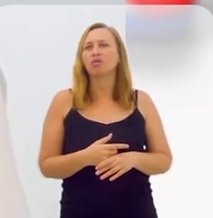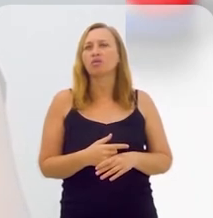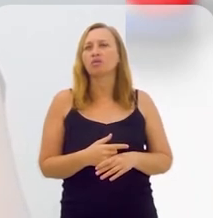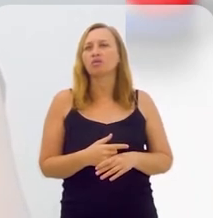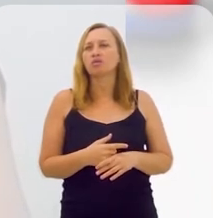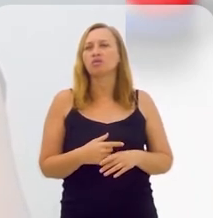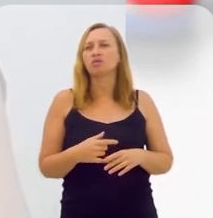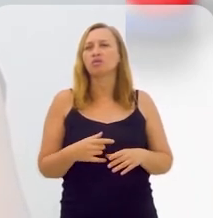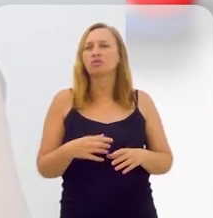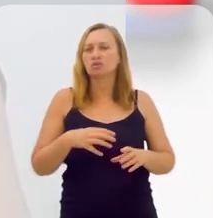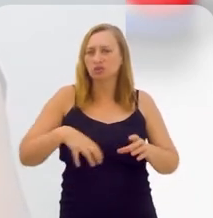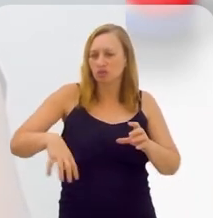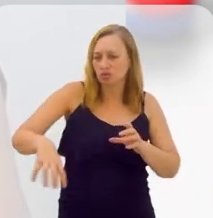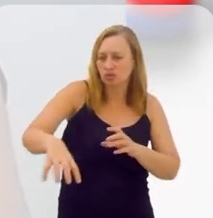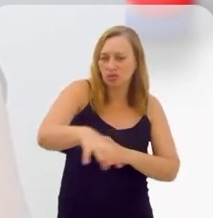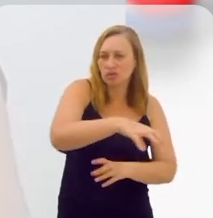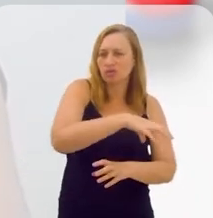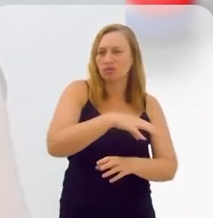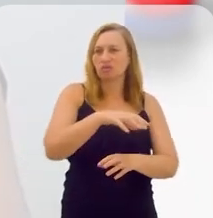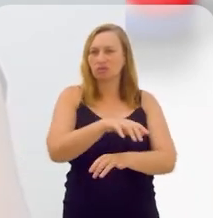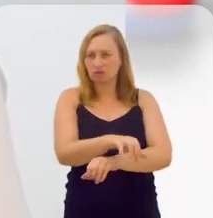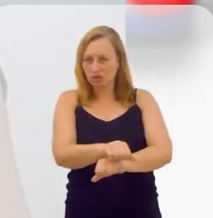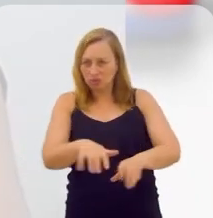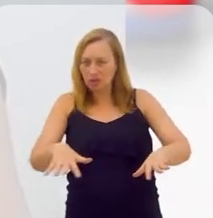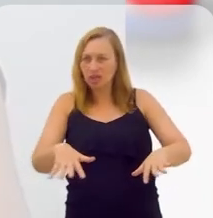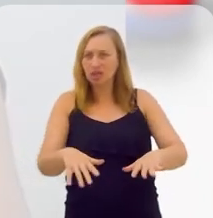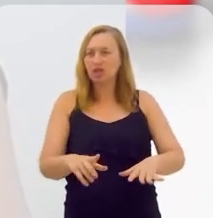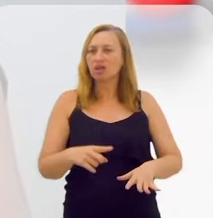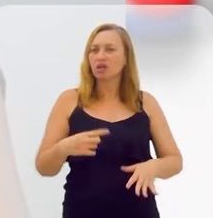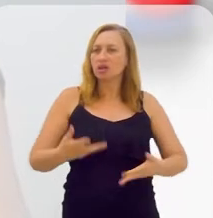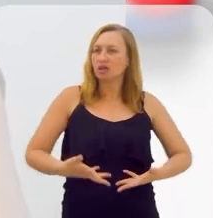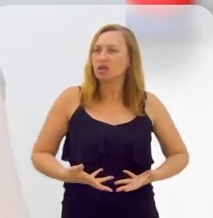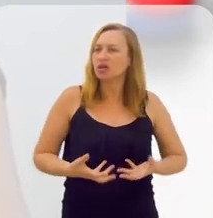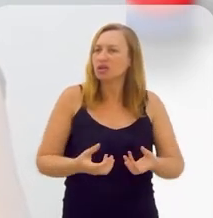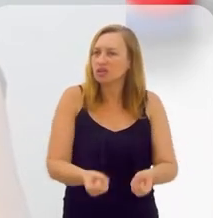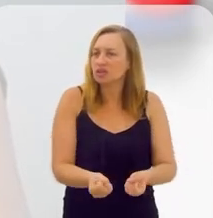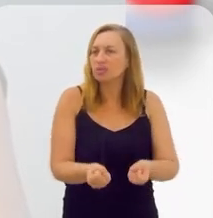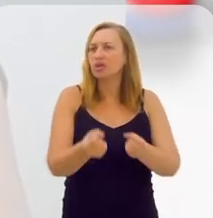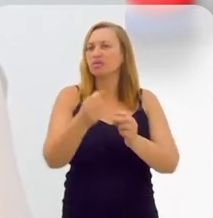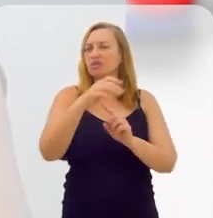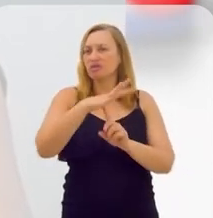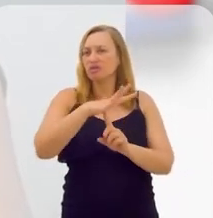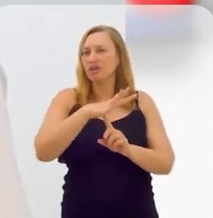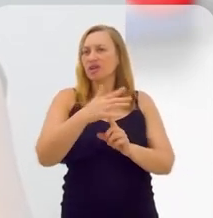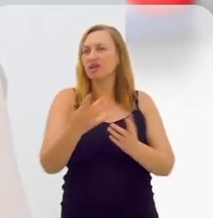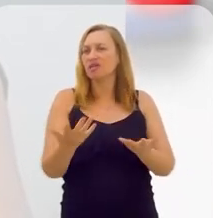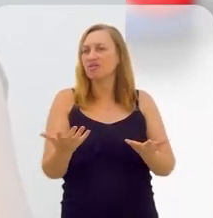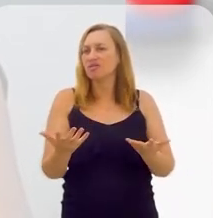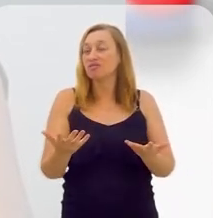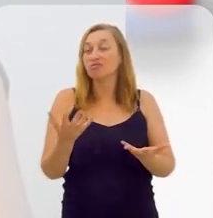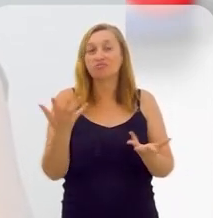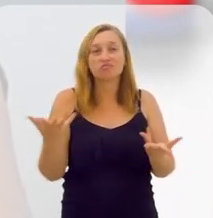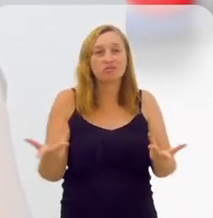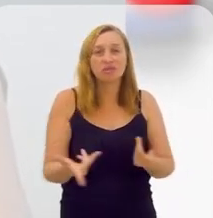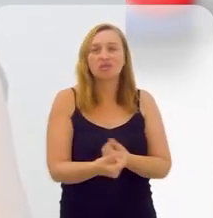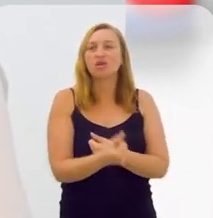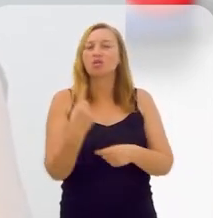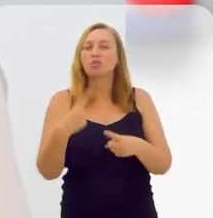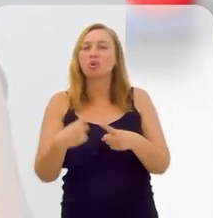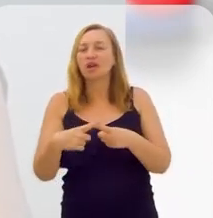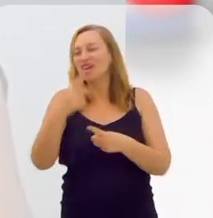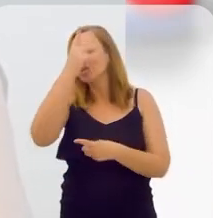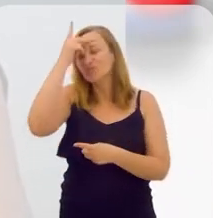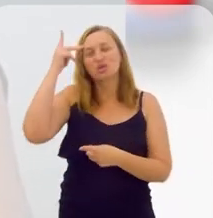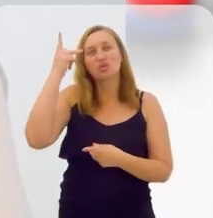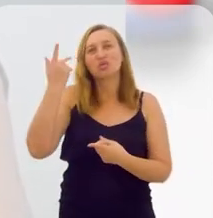um complexo ali, né? Gigante. Então, assim, a receptividade dessa feira foi muito agradável,